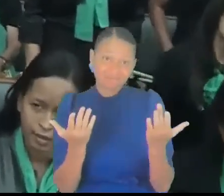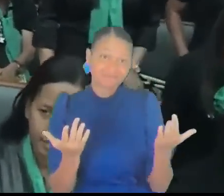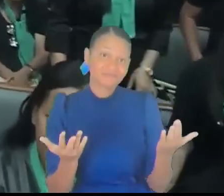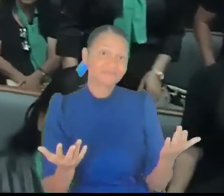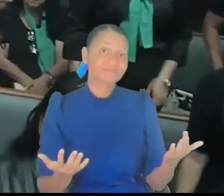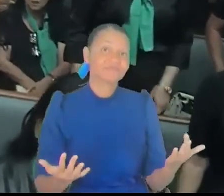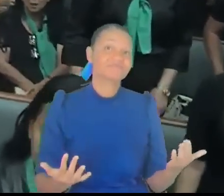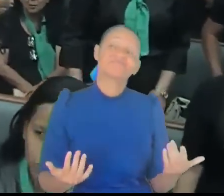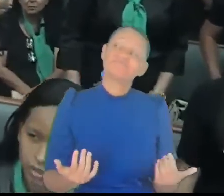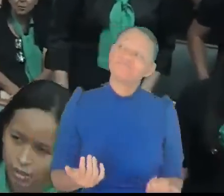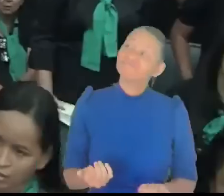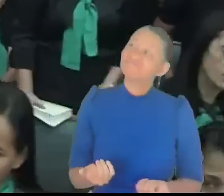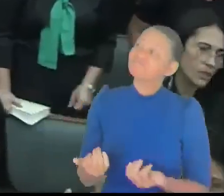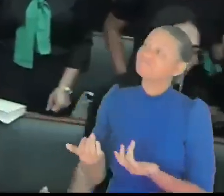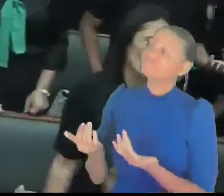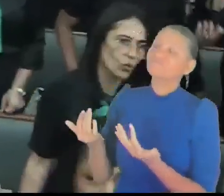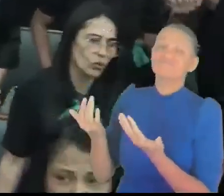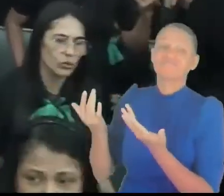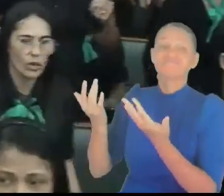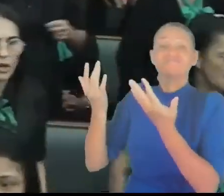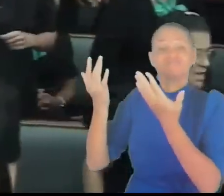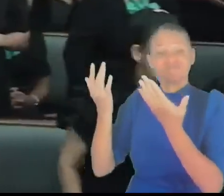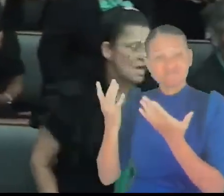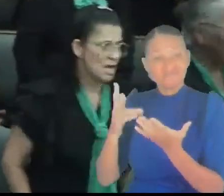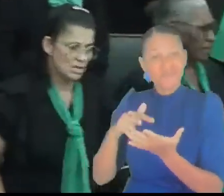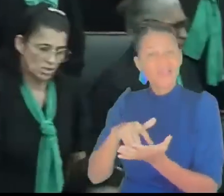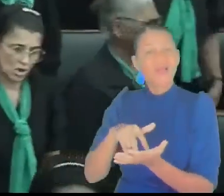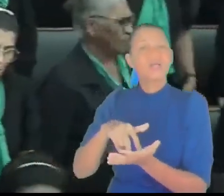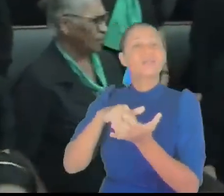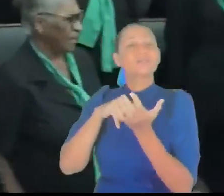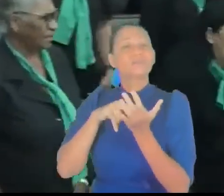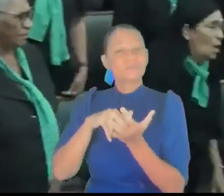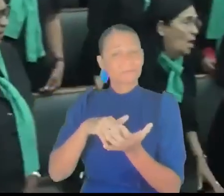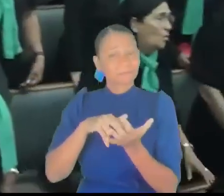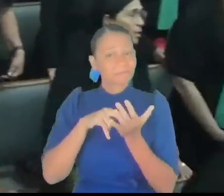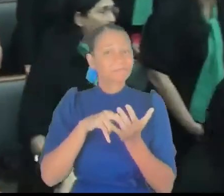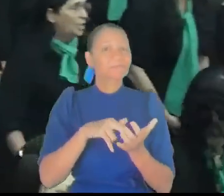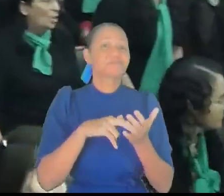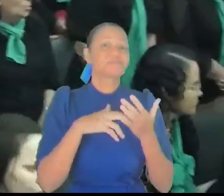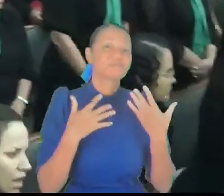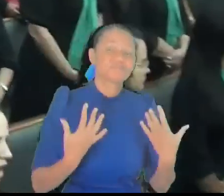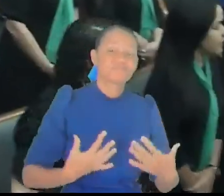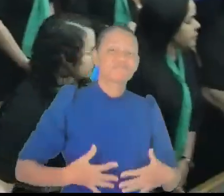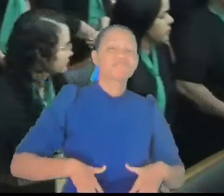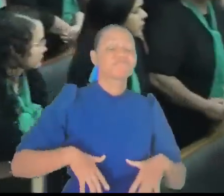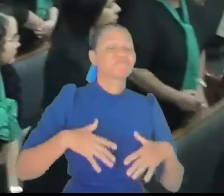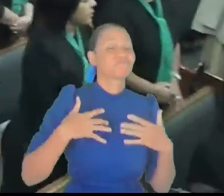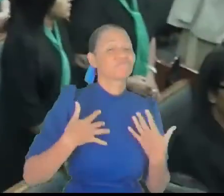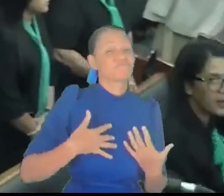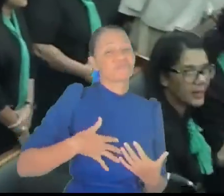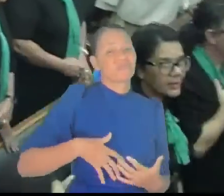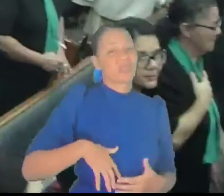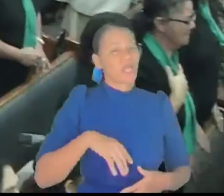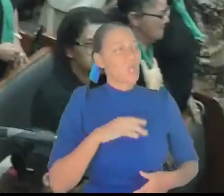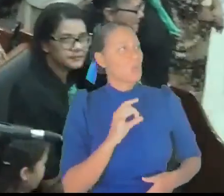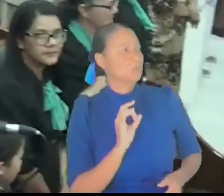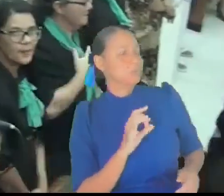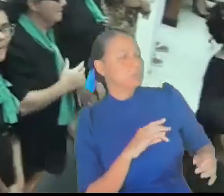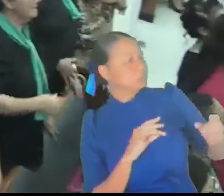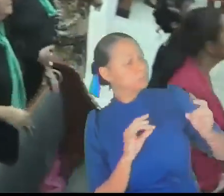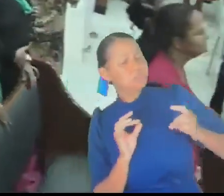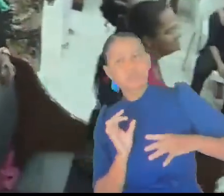Ele é tal rocha firme, sobre a qual eu não me abalarei.